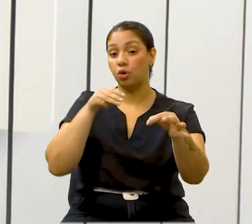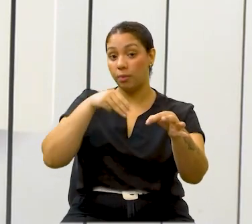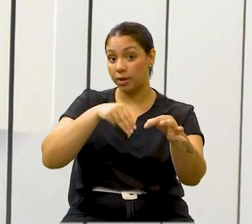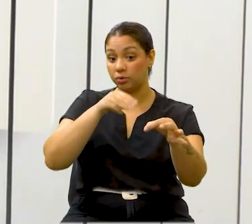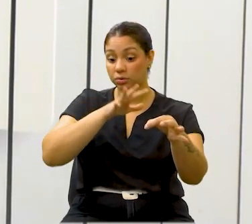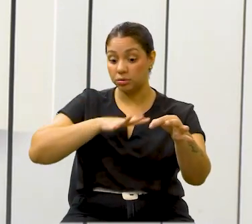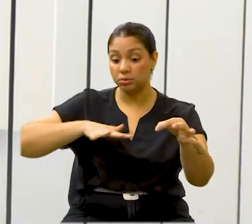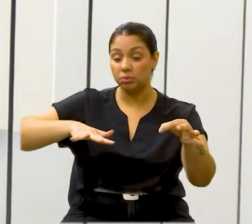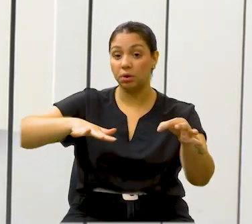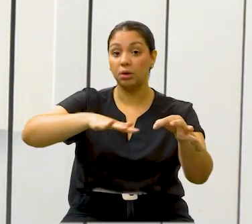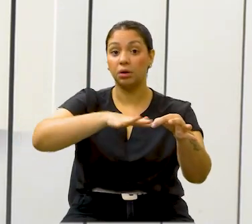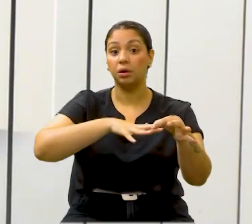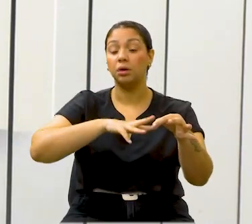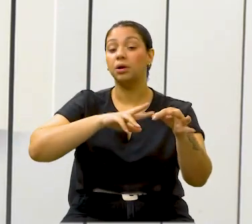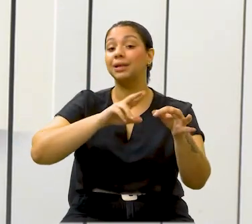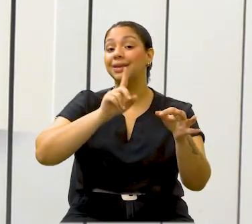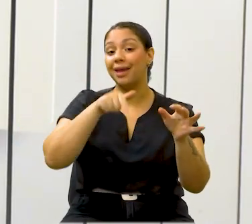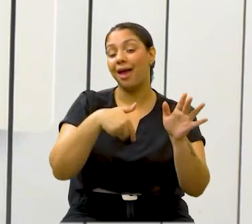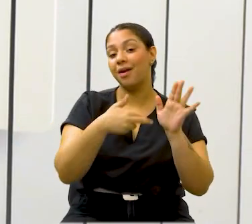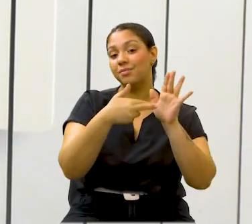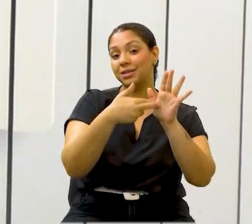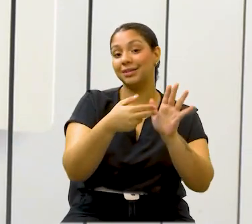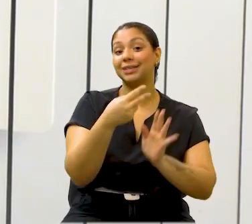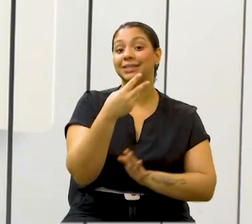esse número representa